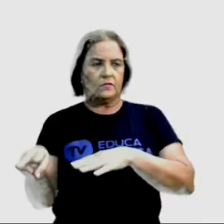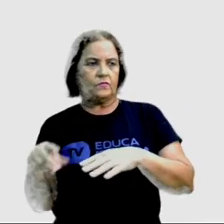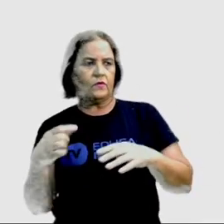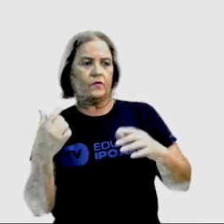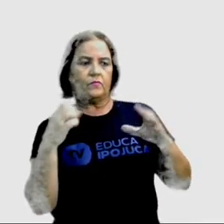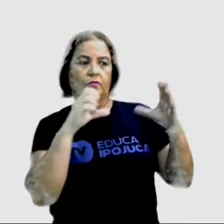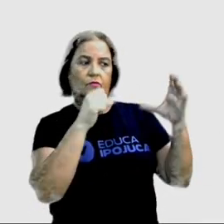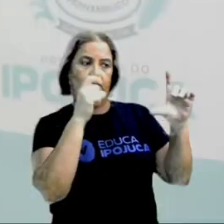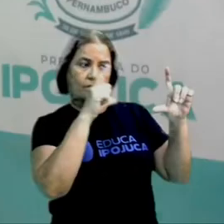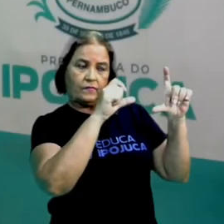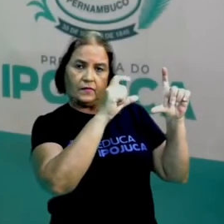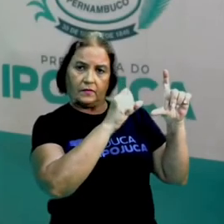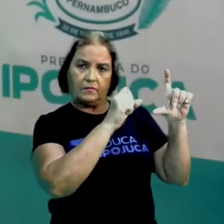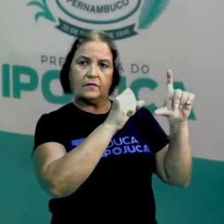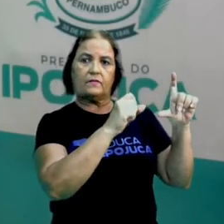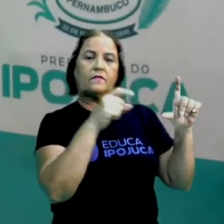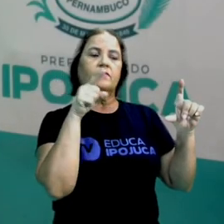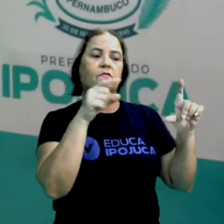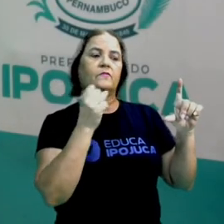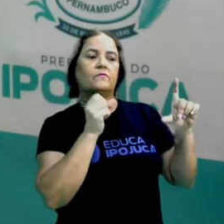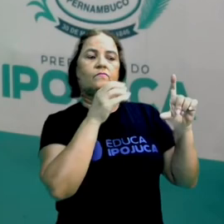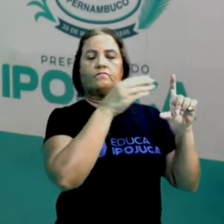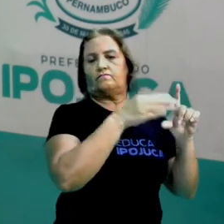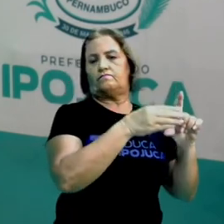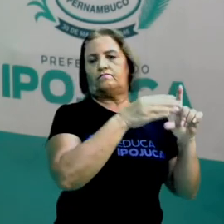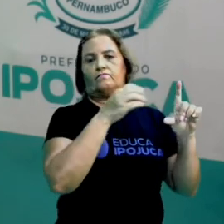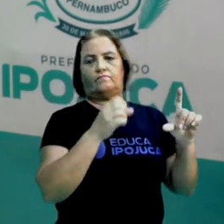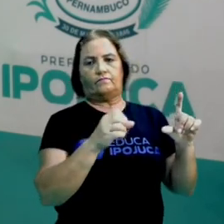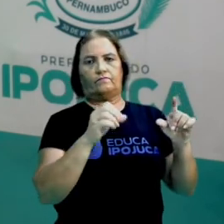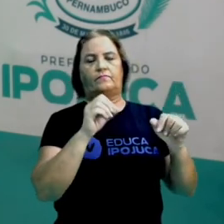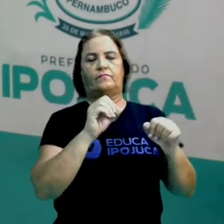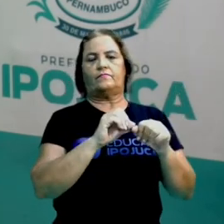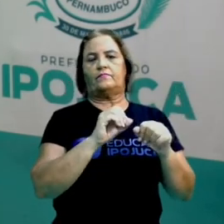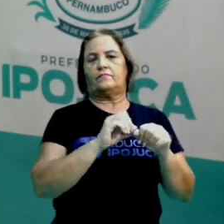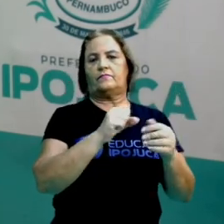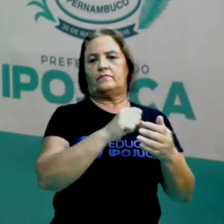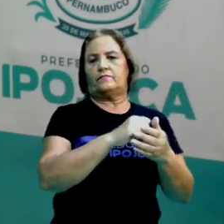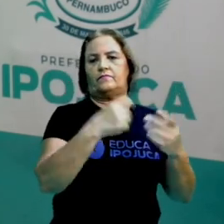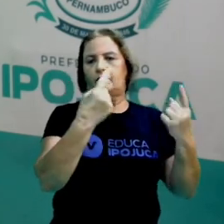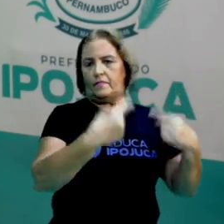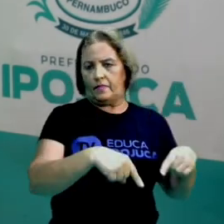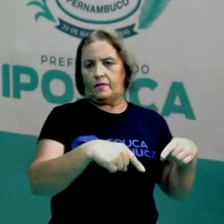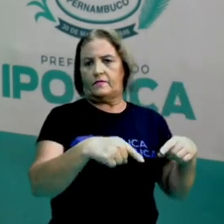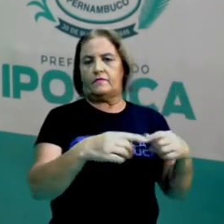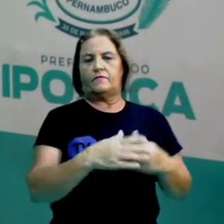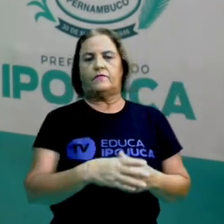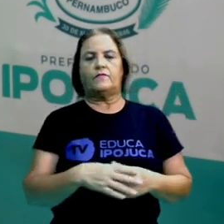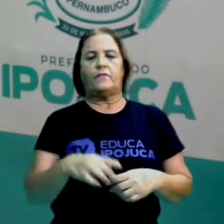e você vai ser automaticamente direcionado para o nosso desafio.